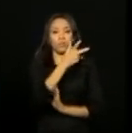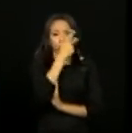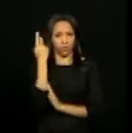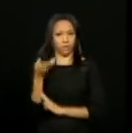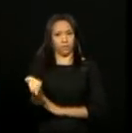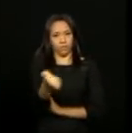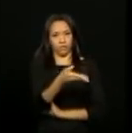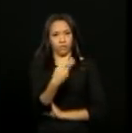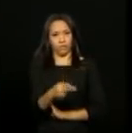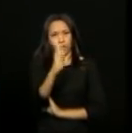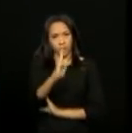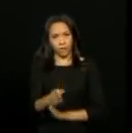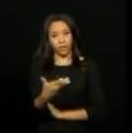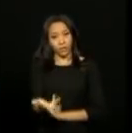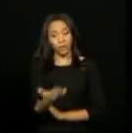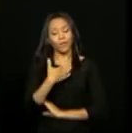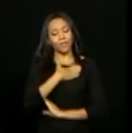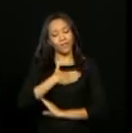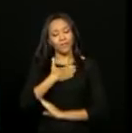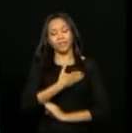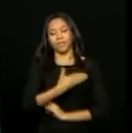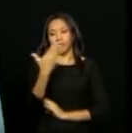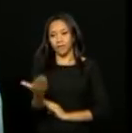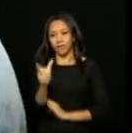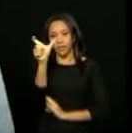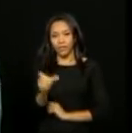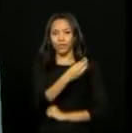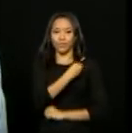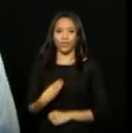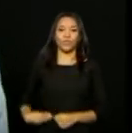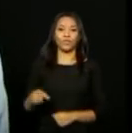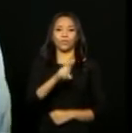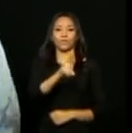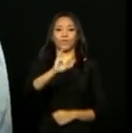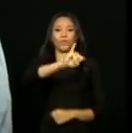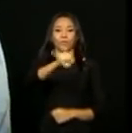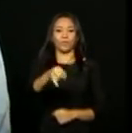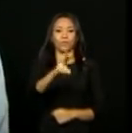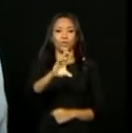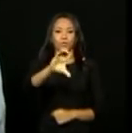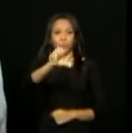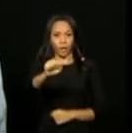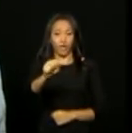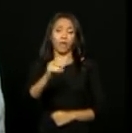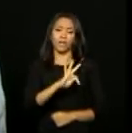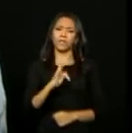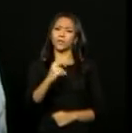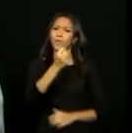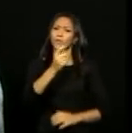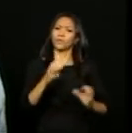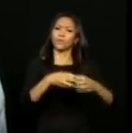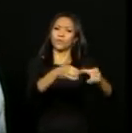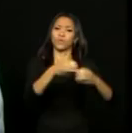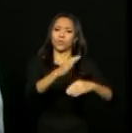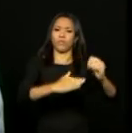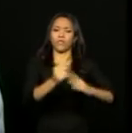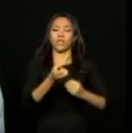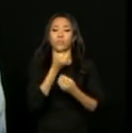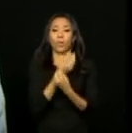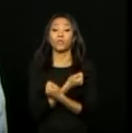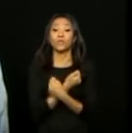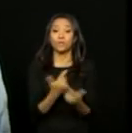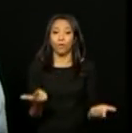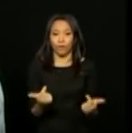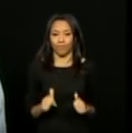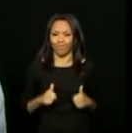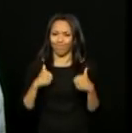Então, desejo ao ministro Juca e toda a equipe que aqui inicia essa nova gestão muito boa sorte e